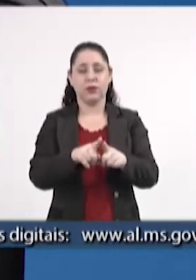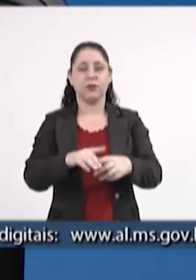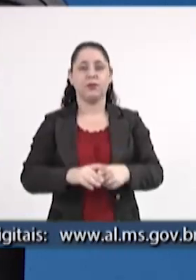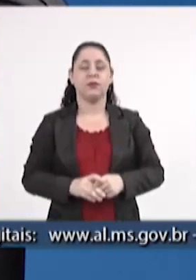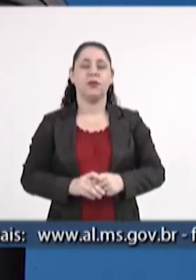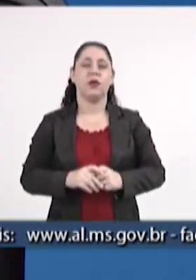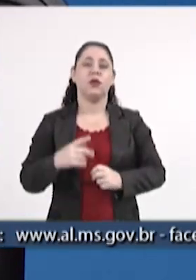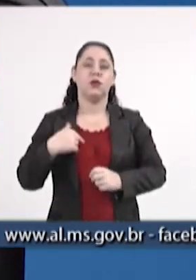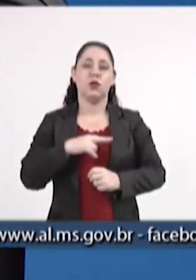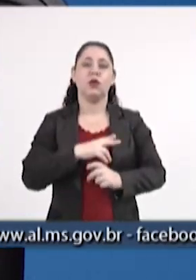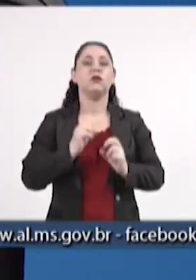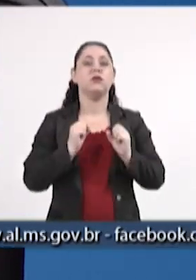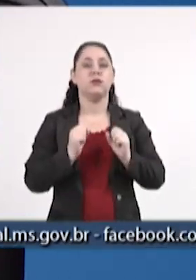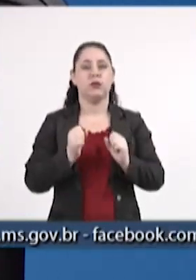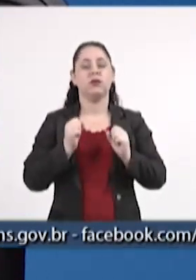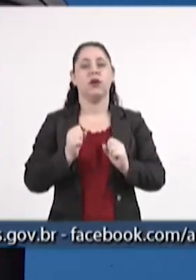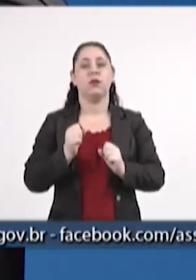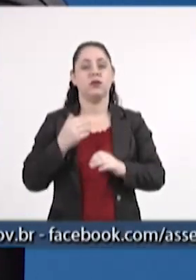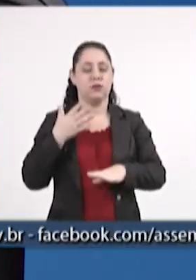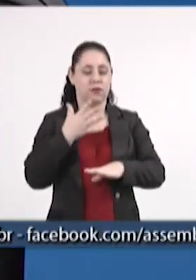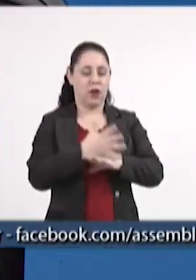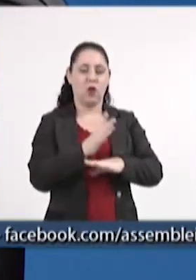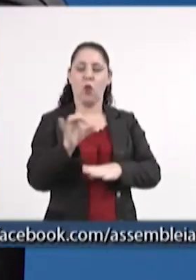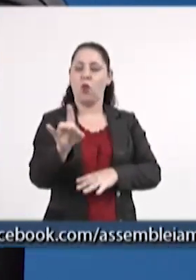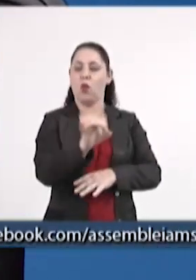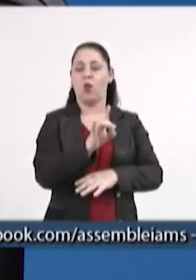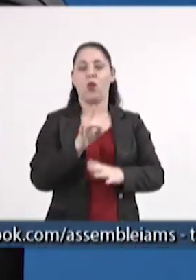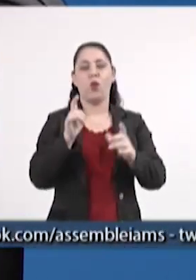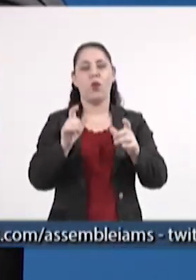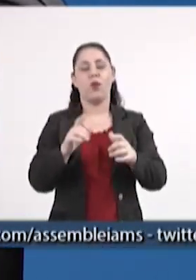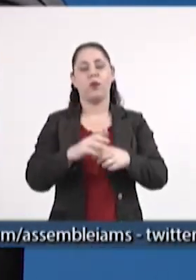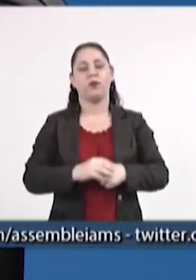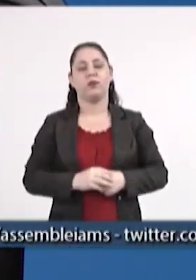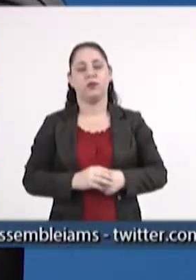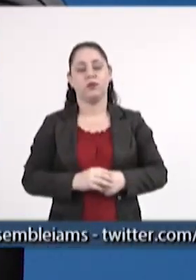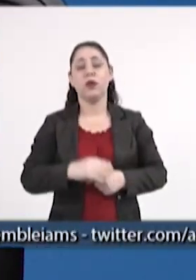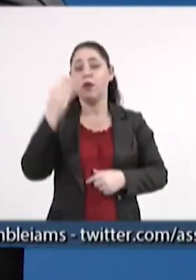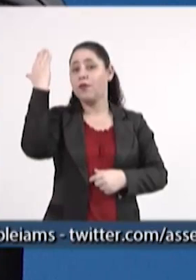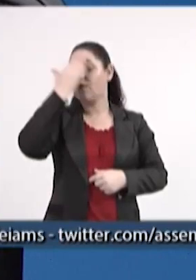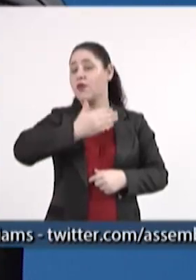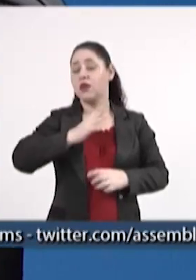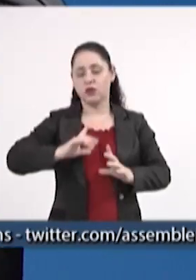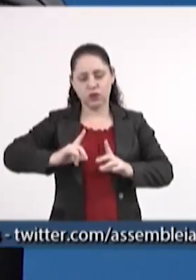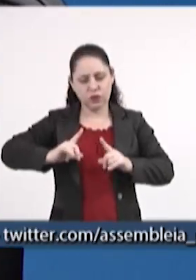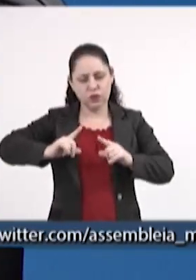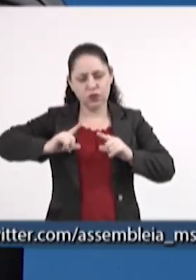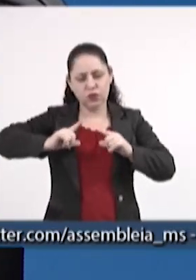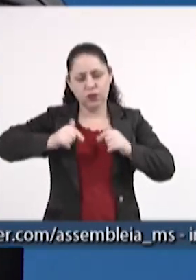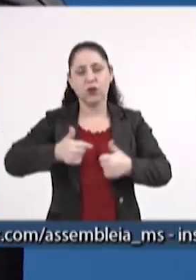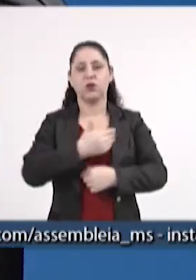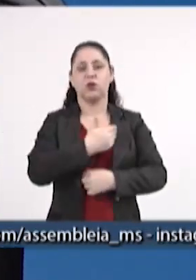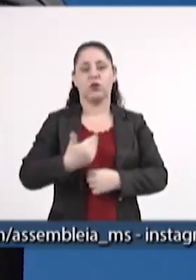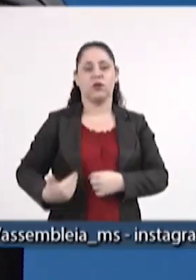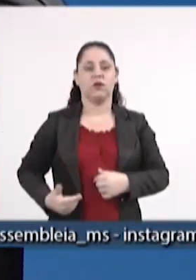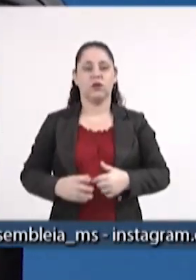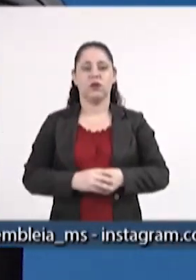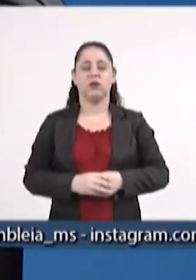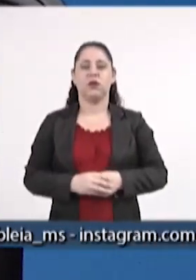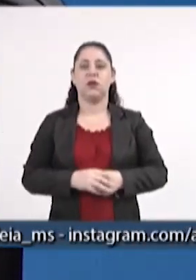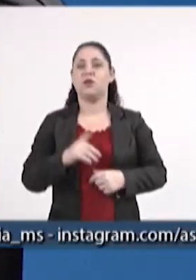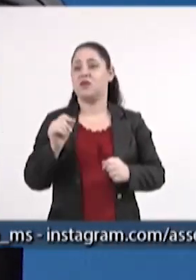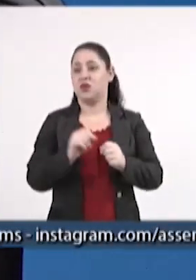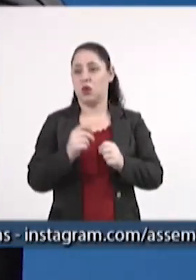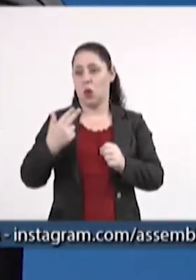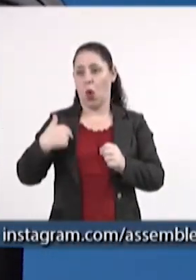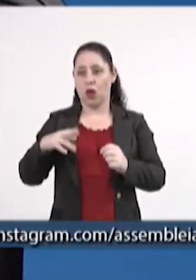que nós podemos e estaremos em qualquer lugar. Que diante de todos os esforços do último governo para nos